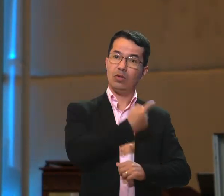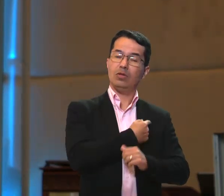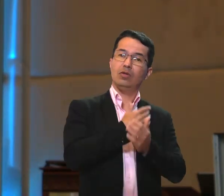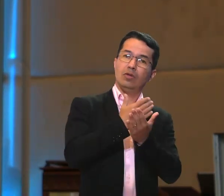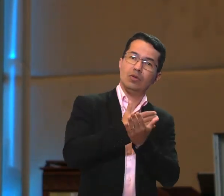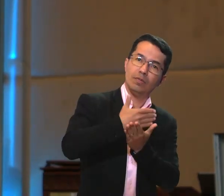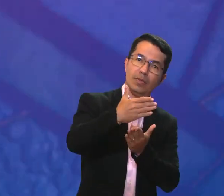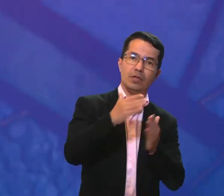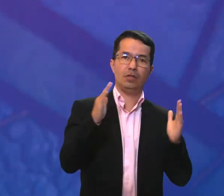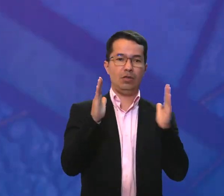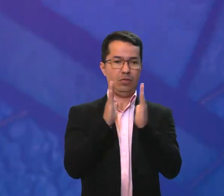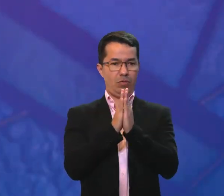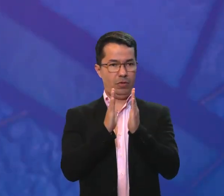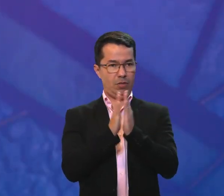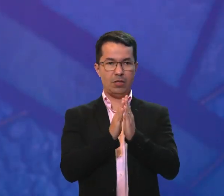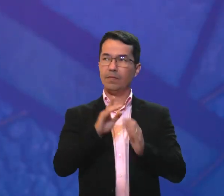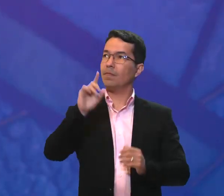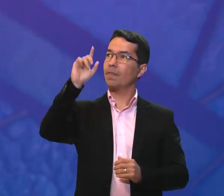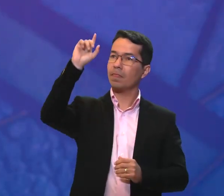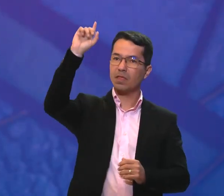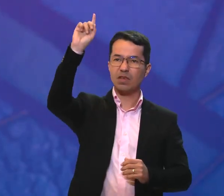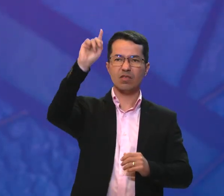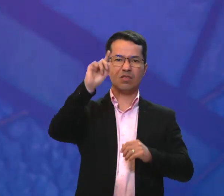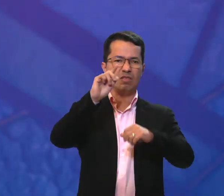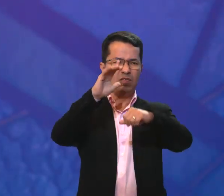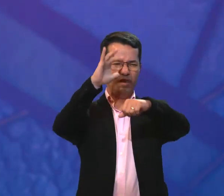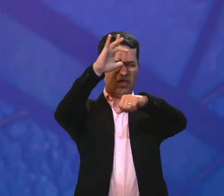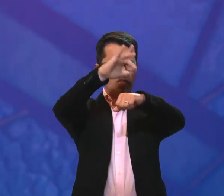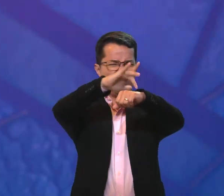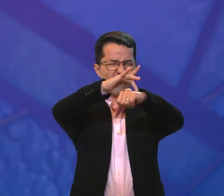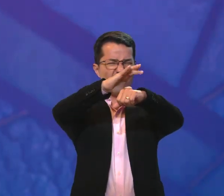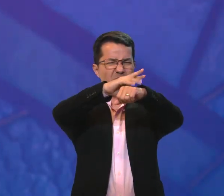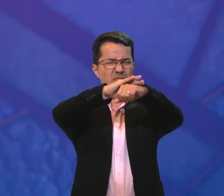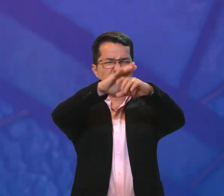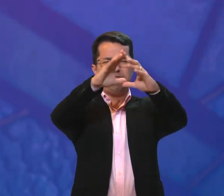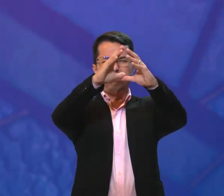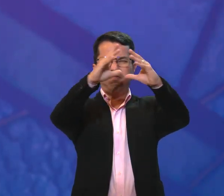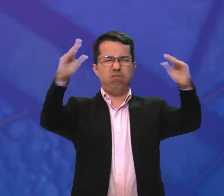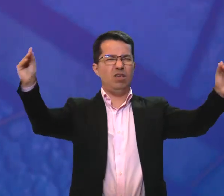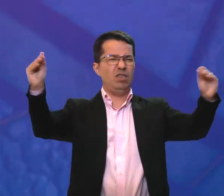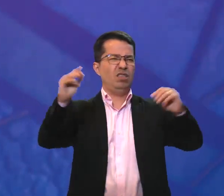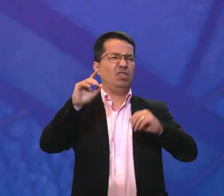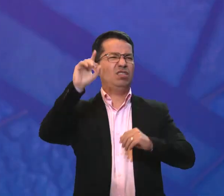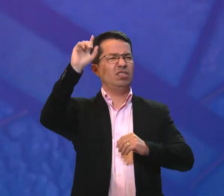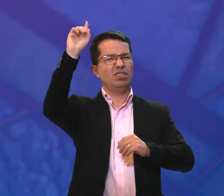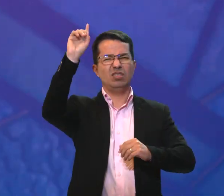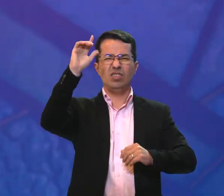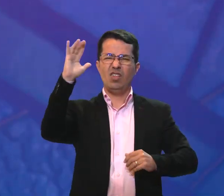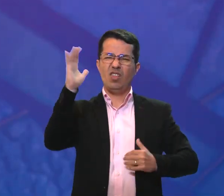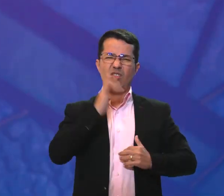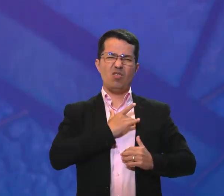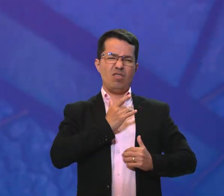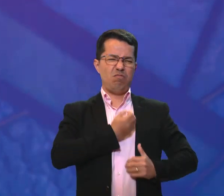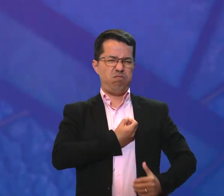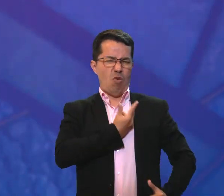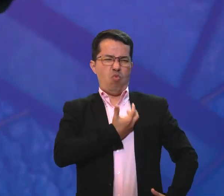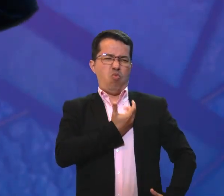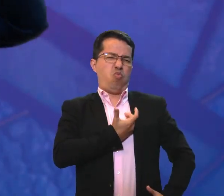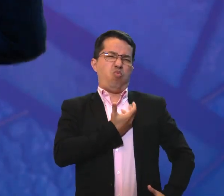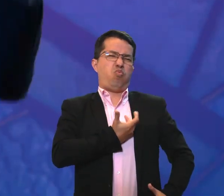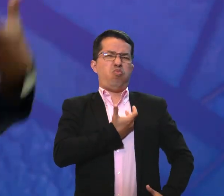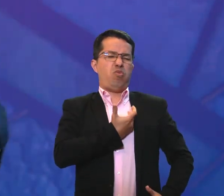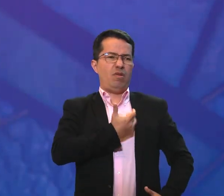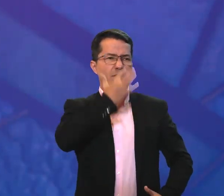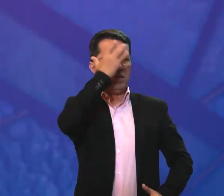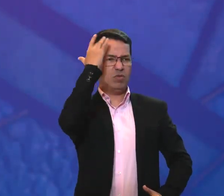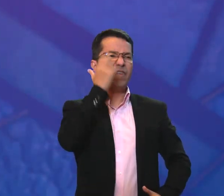para que Deus sarasse as pessoas, para que acontecesse um despertamento, para que as pessoas viessem sem a gente fazer nada